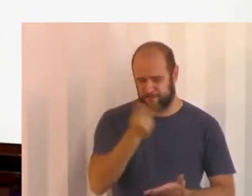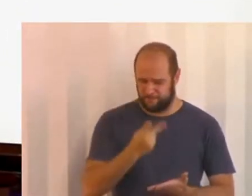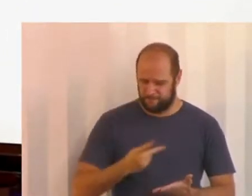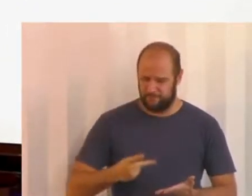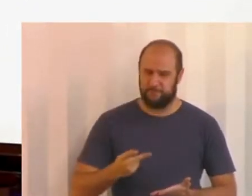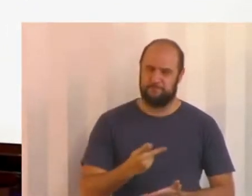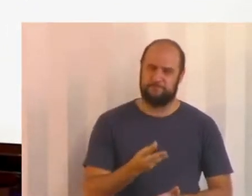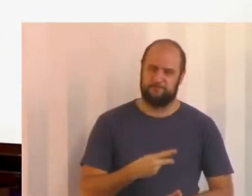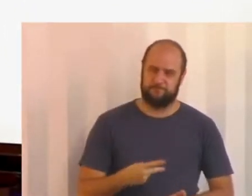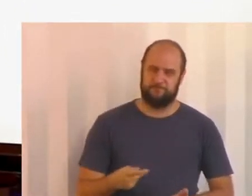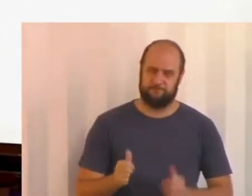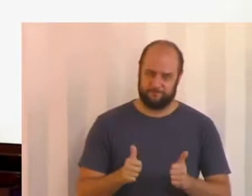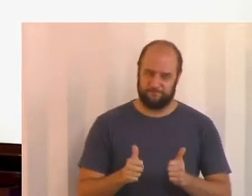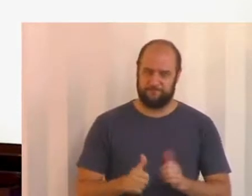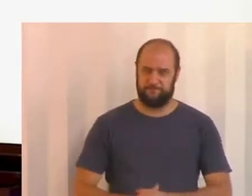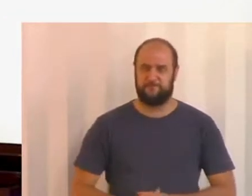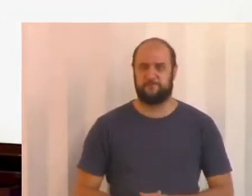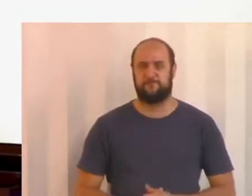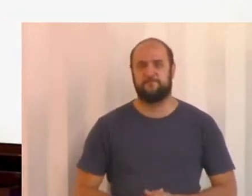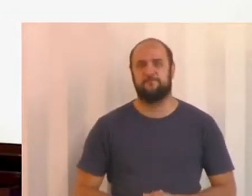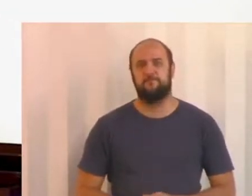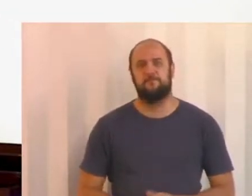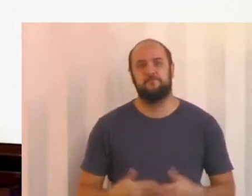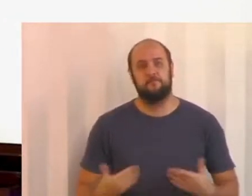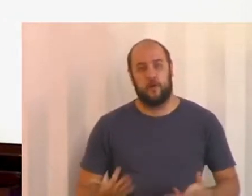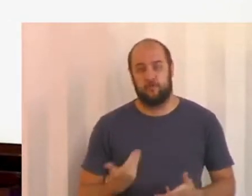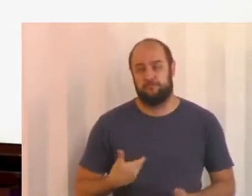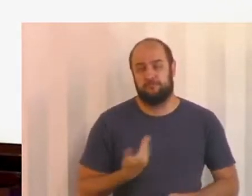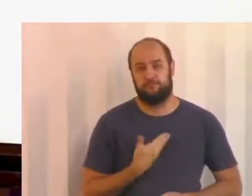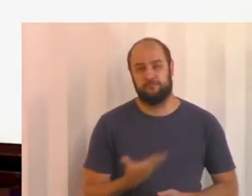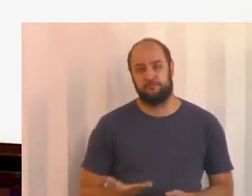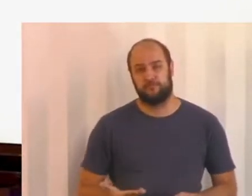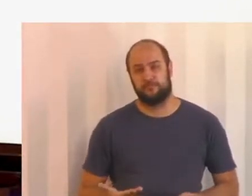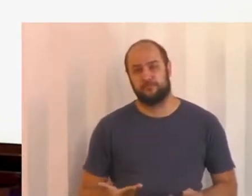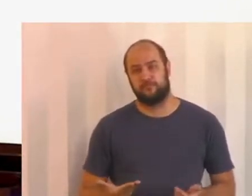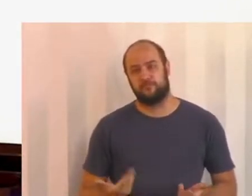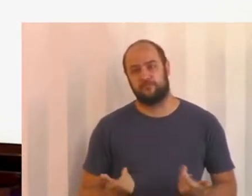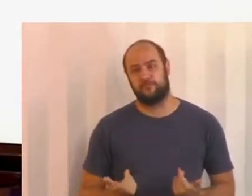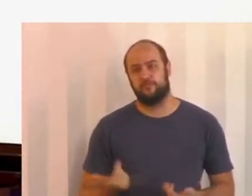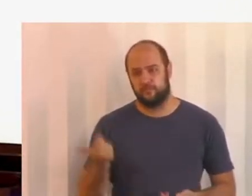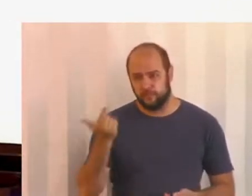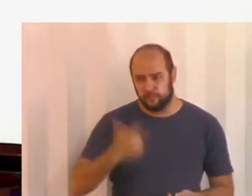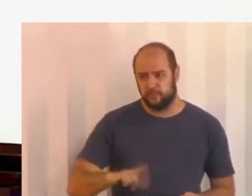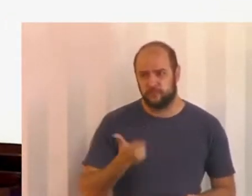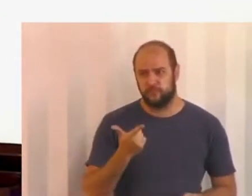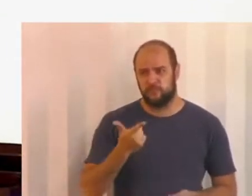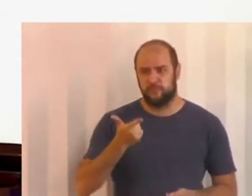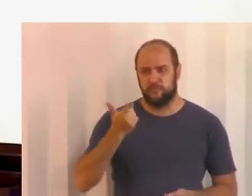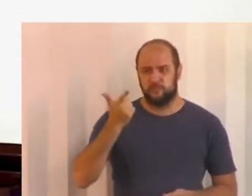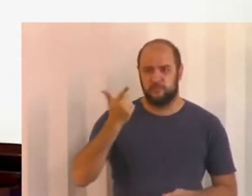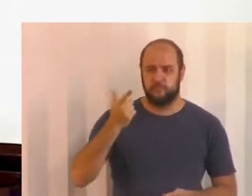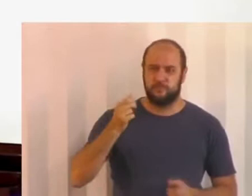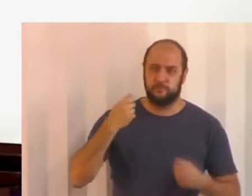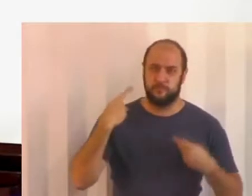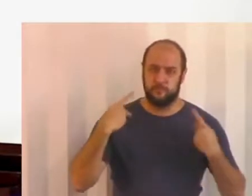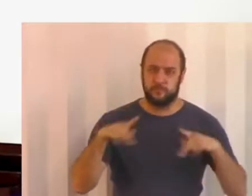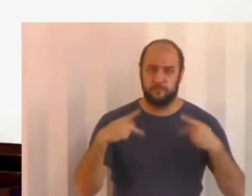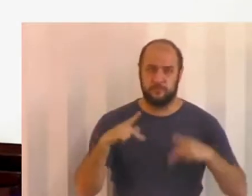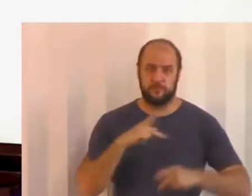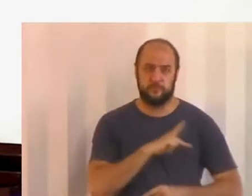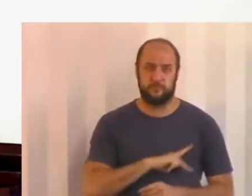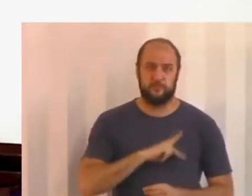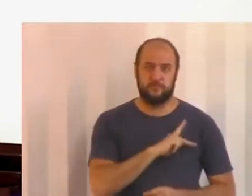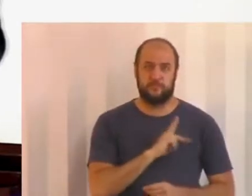imprimirem isso no papel, tá bom? Nós vamos novamente voltar à exposição, a carta de Paulo